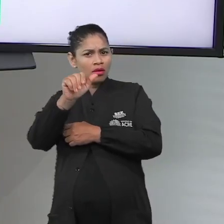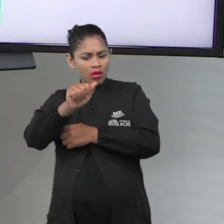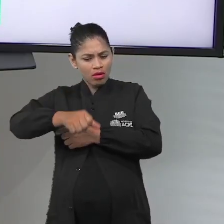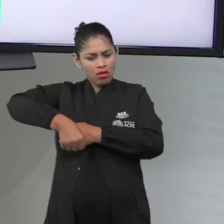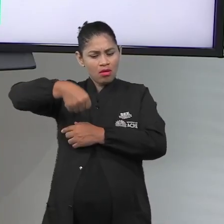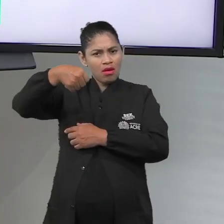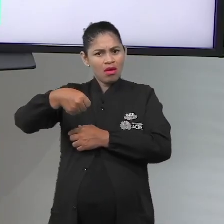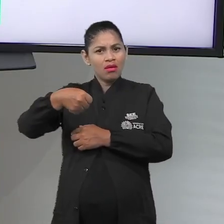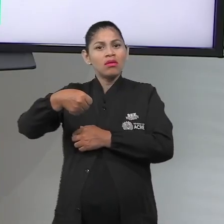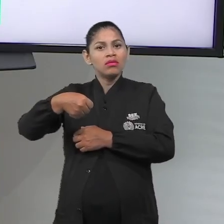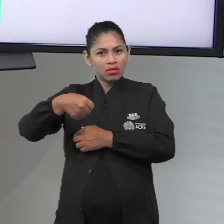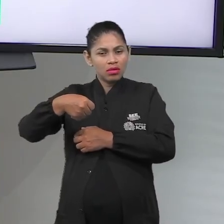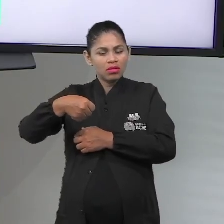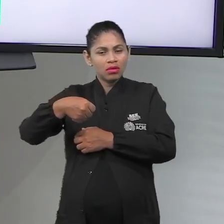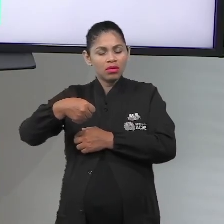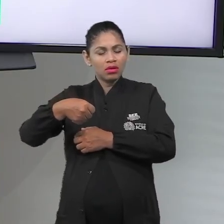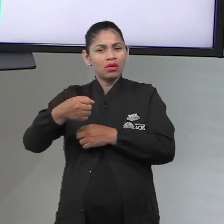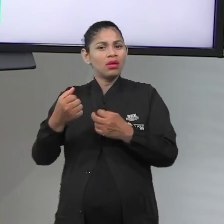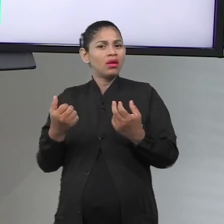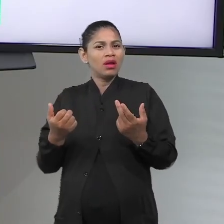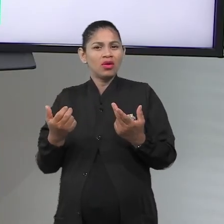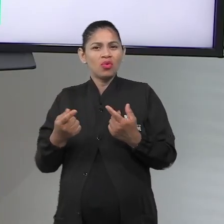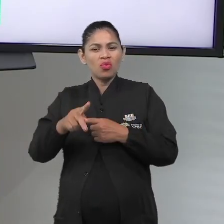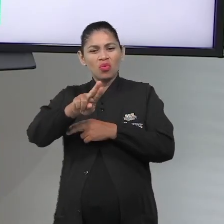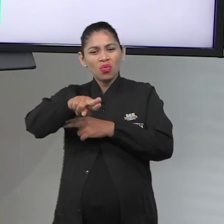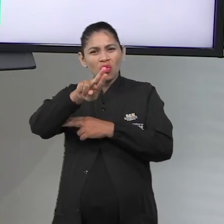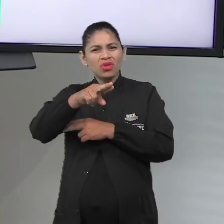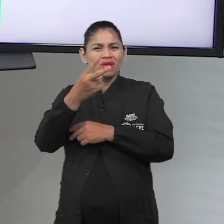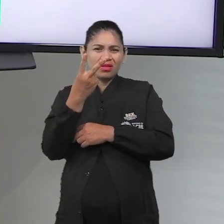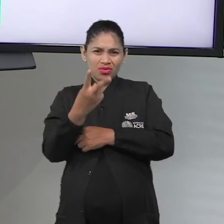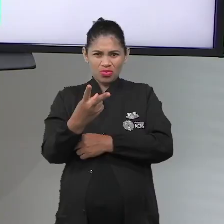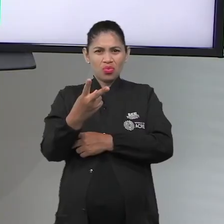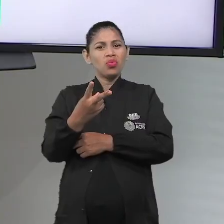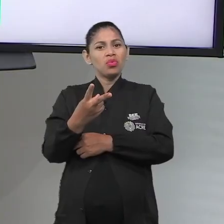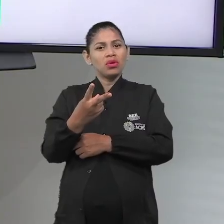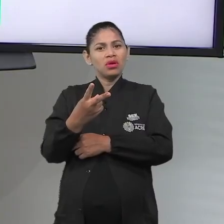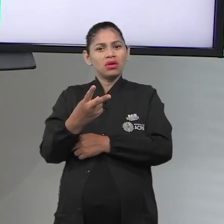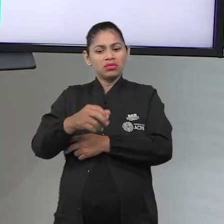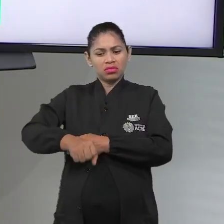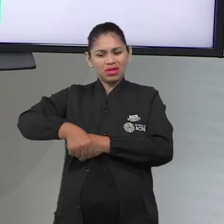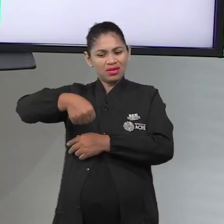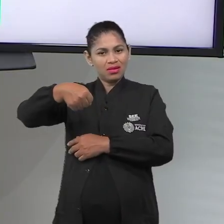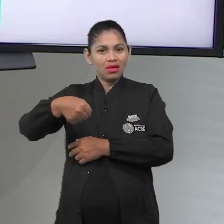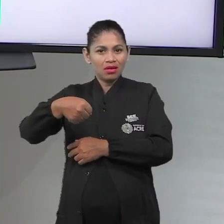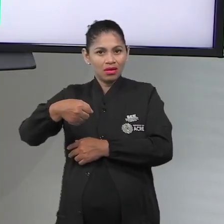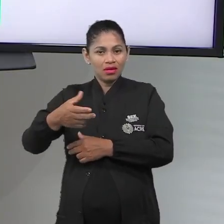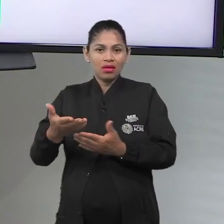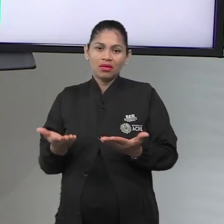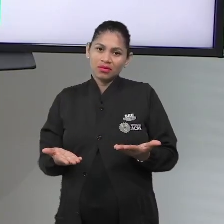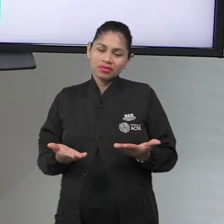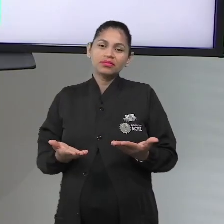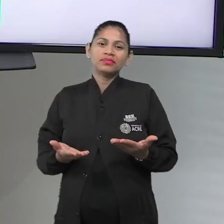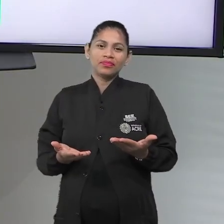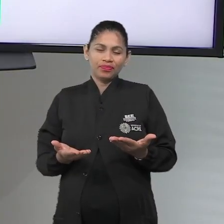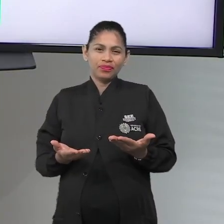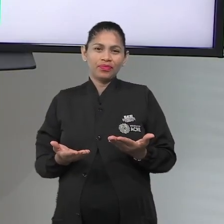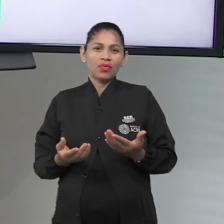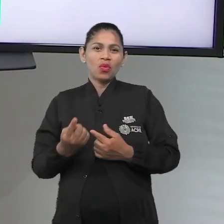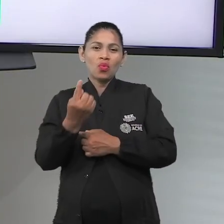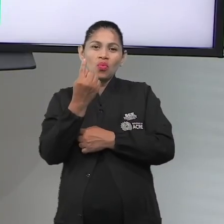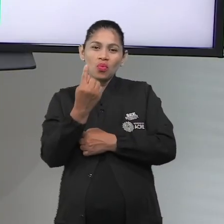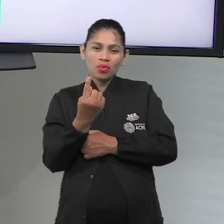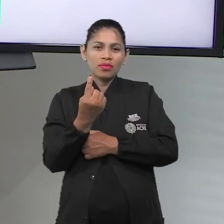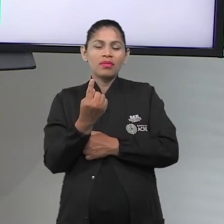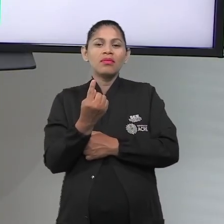de plástico também, no mesmo supermercado, ele não manda colocar sacola nenhuma. Então, por que para levar uma garrafa de